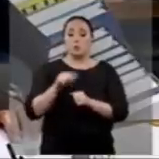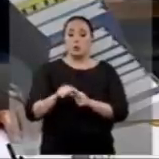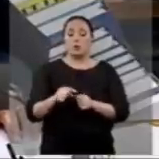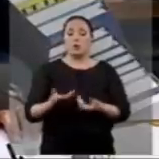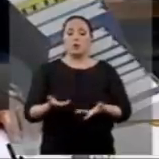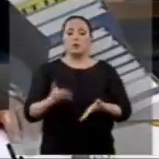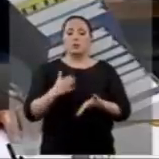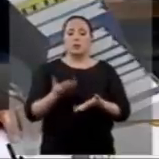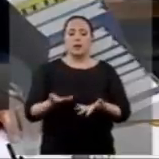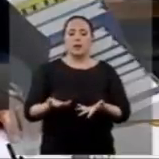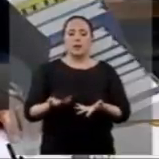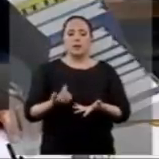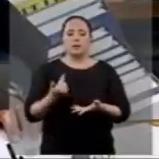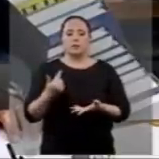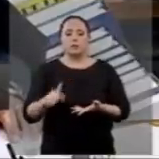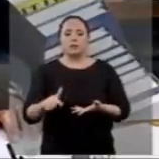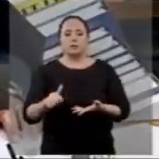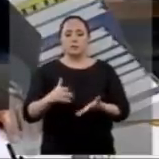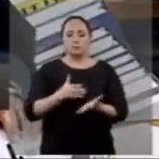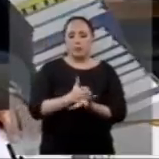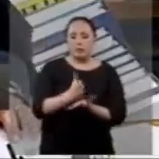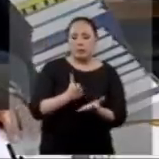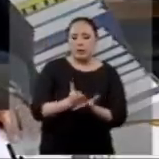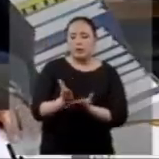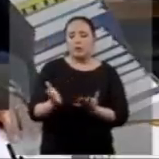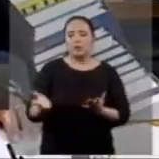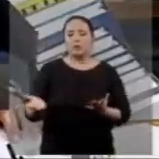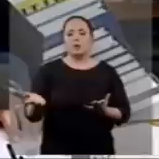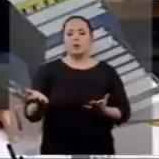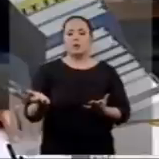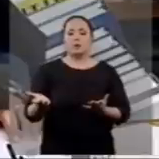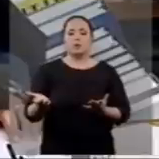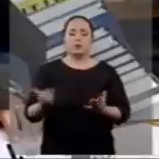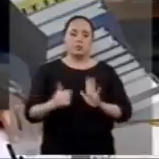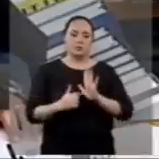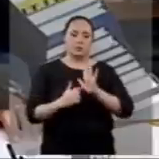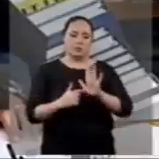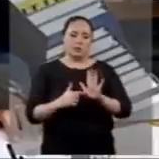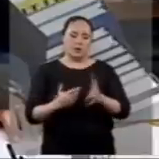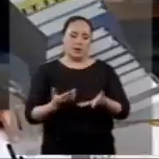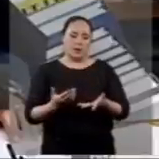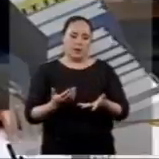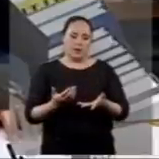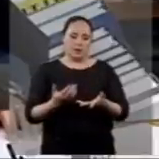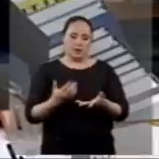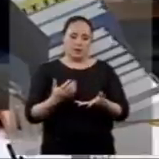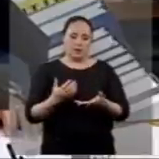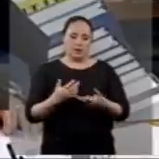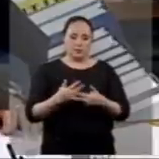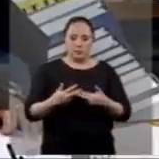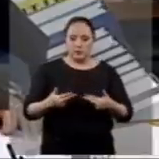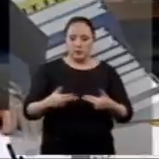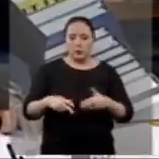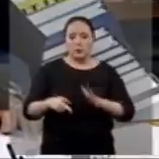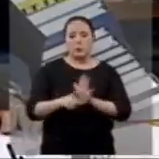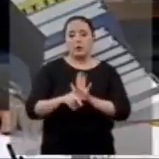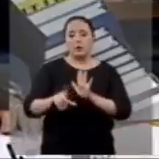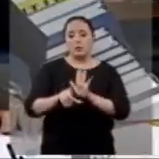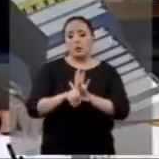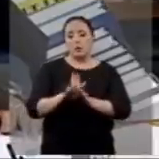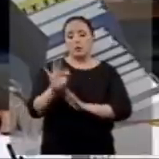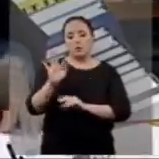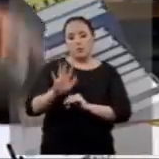essas diretrizes e remete à observância automática da legislação